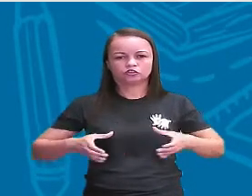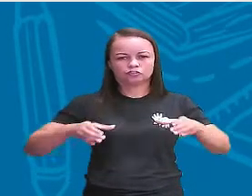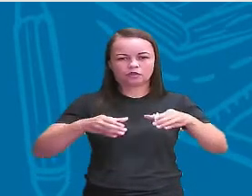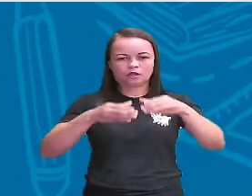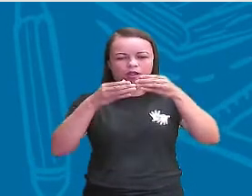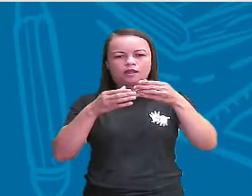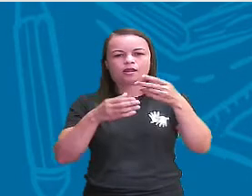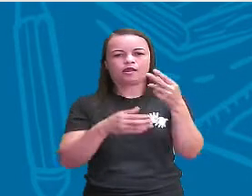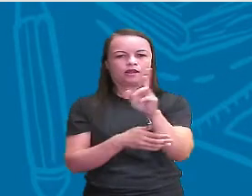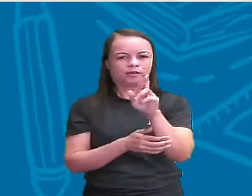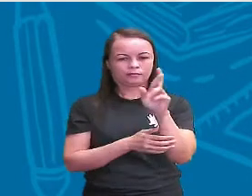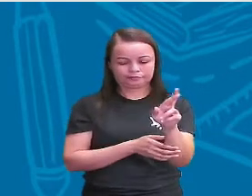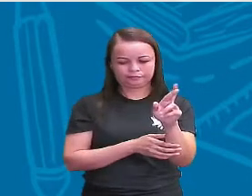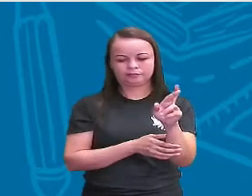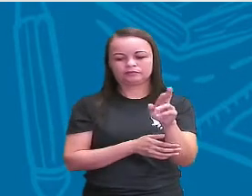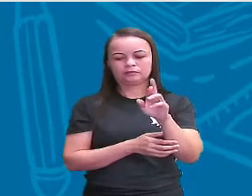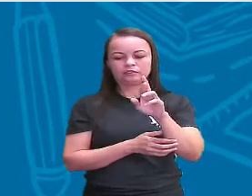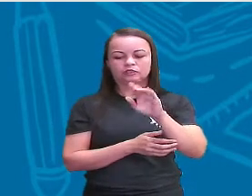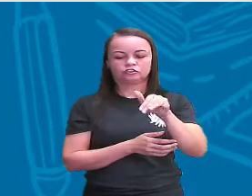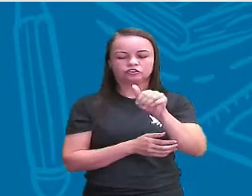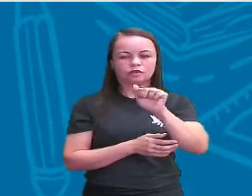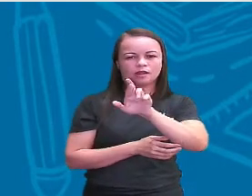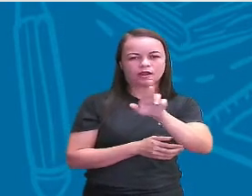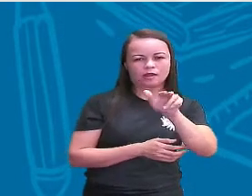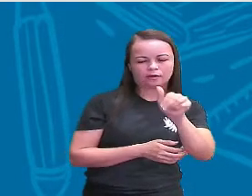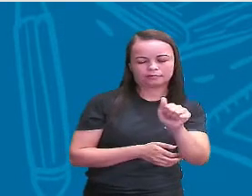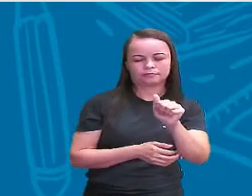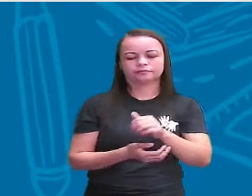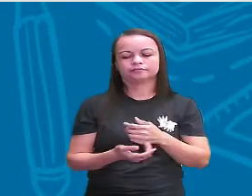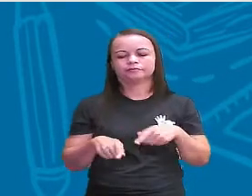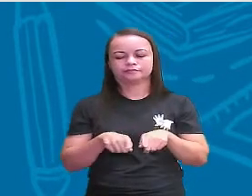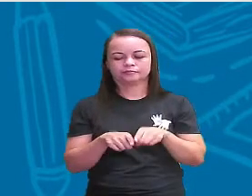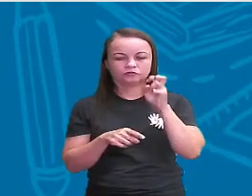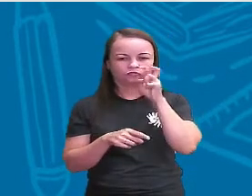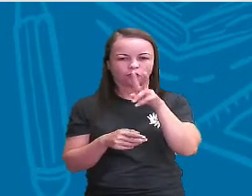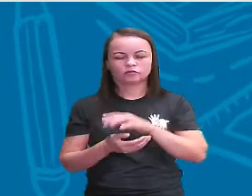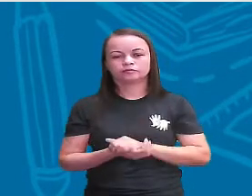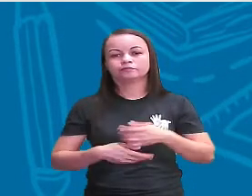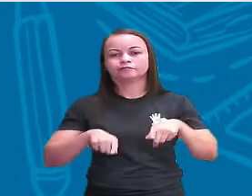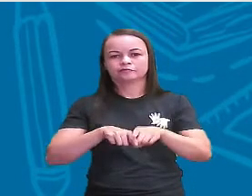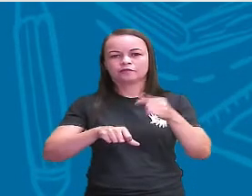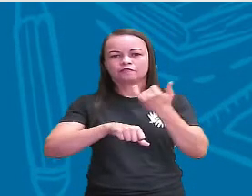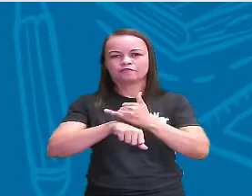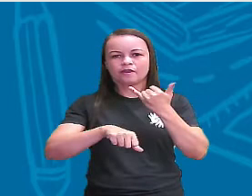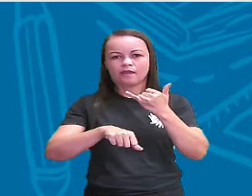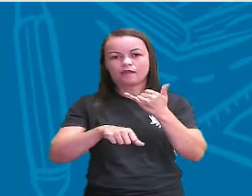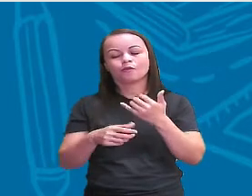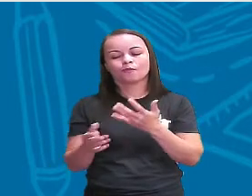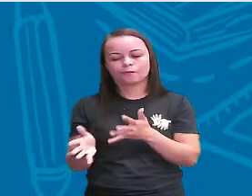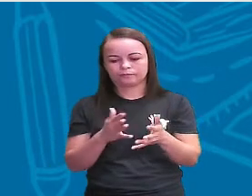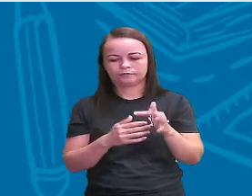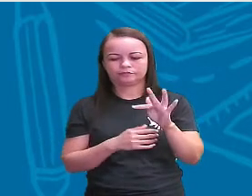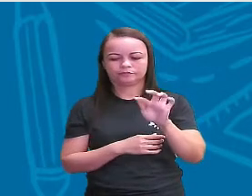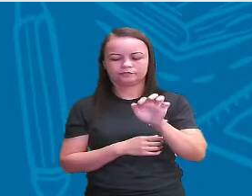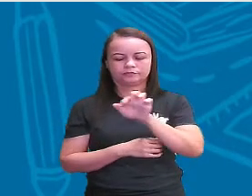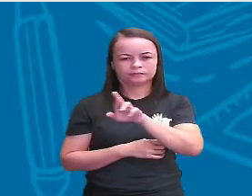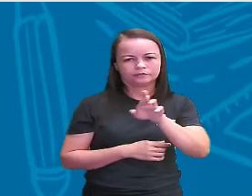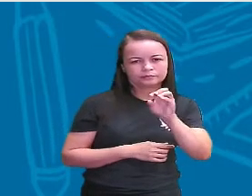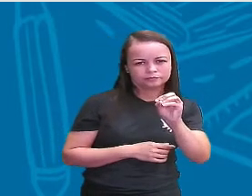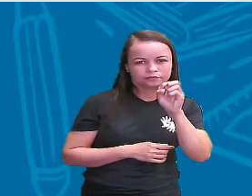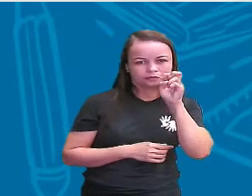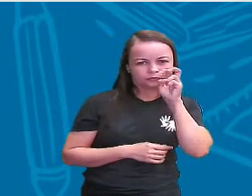R's também, é um som forte. Como também na palavra ferro. Na palavra